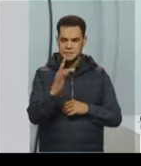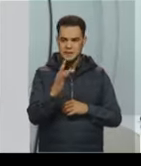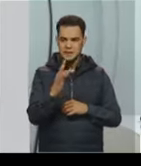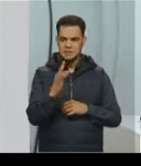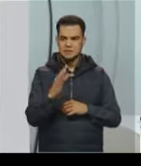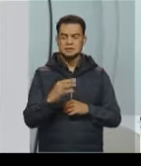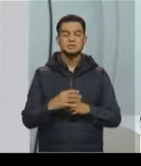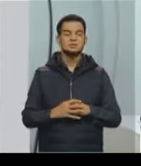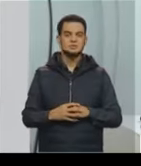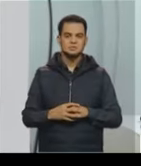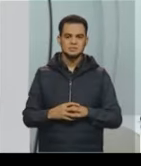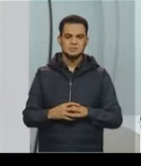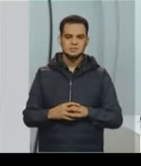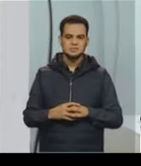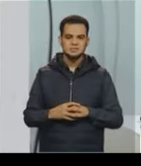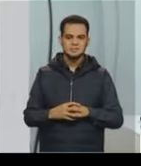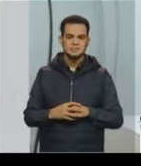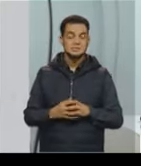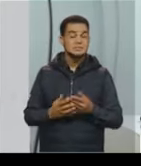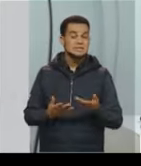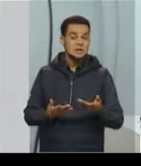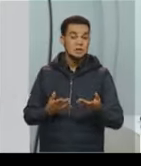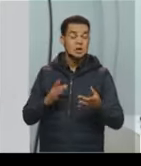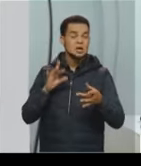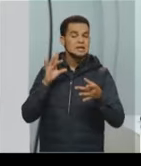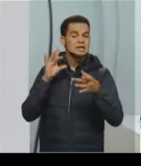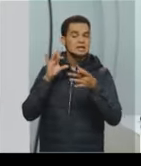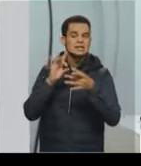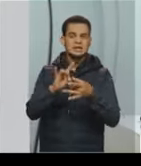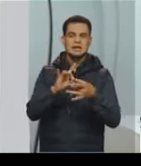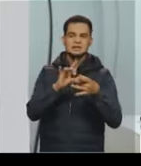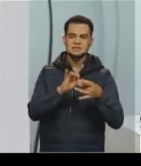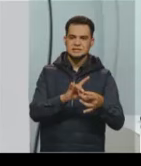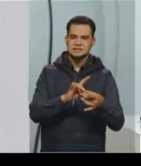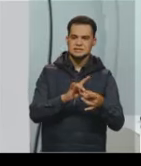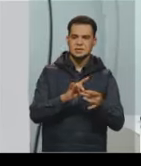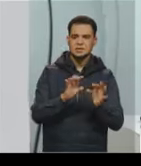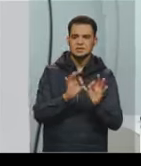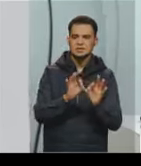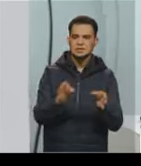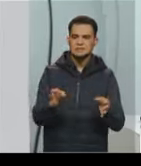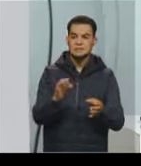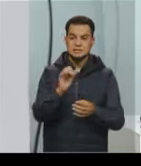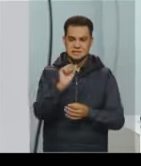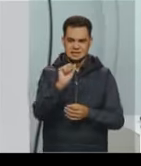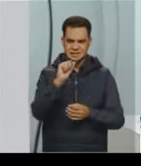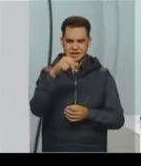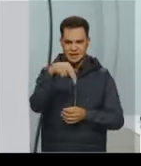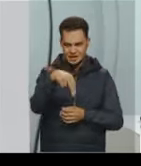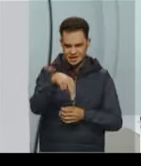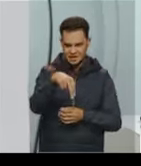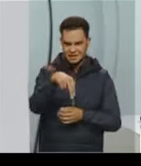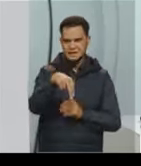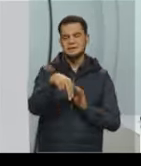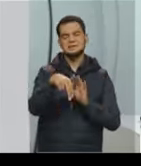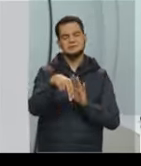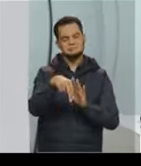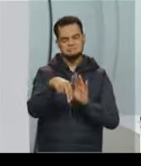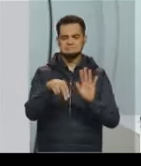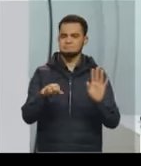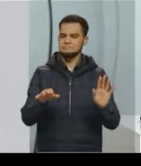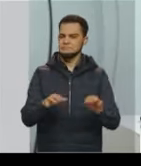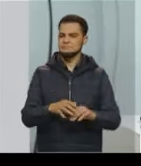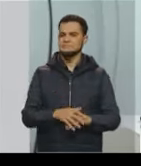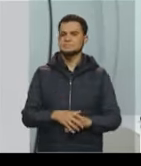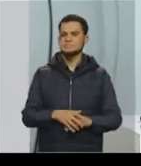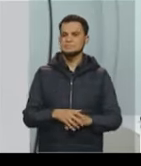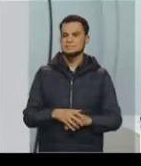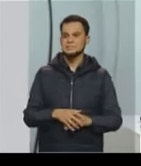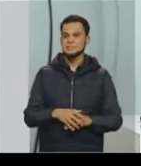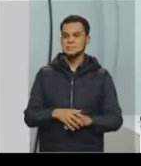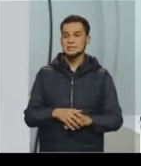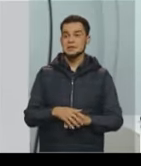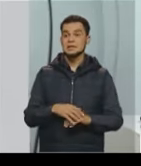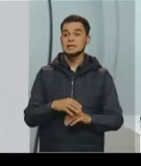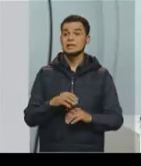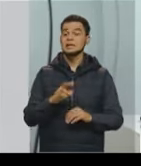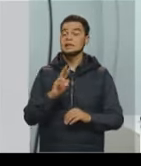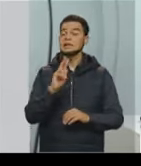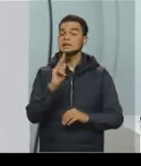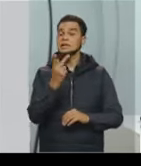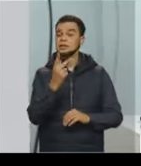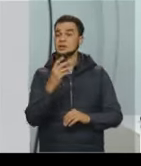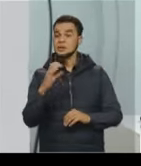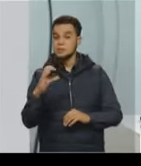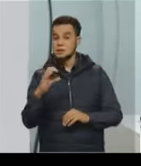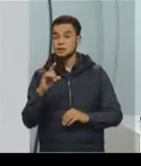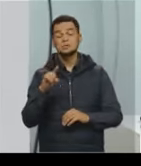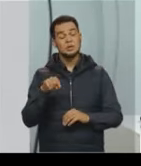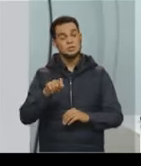Ótimo. Então, agora, só ligação simples. É hidrocarboneto O. Eu tenho 3 metil, então eu